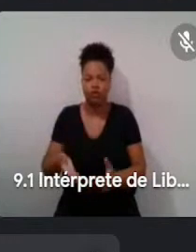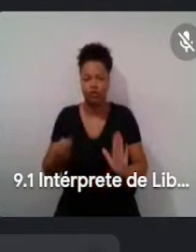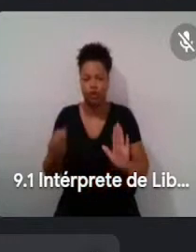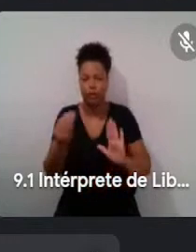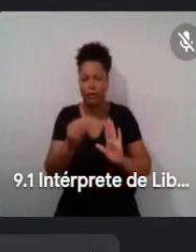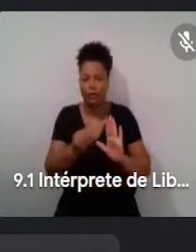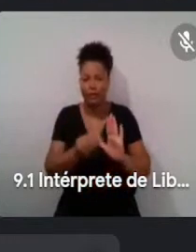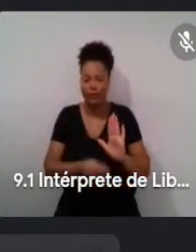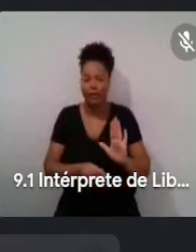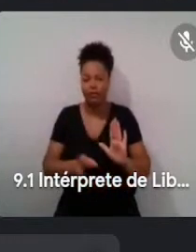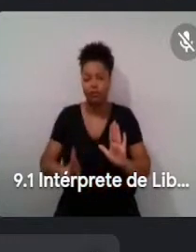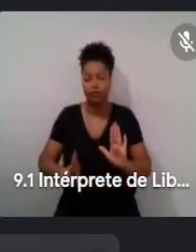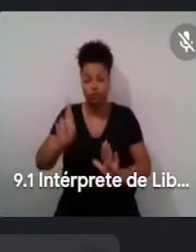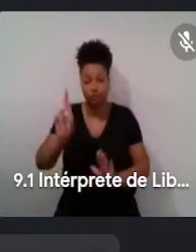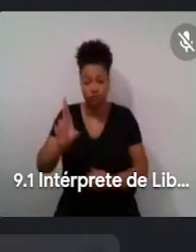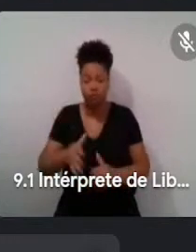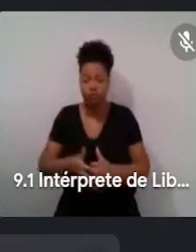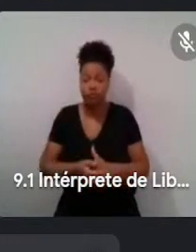e efetivamente